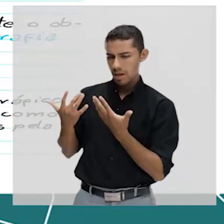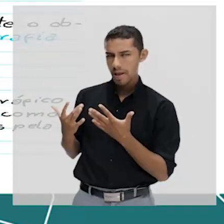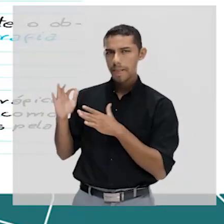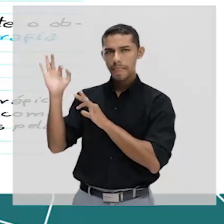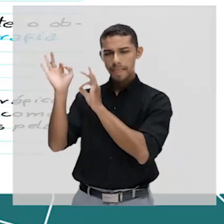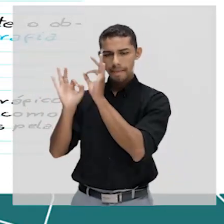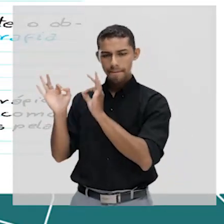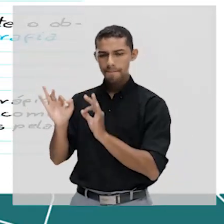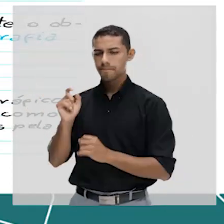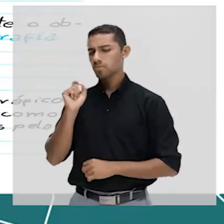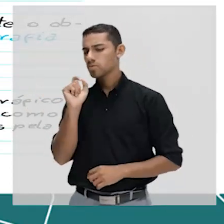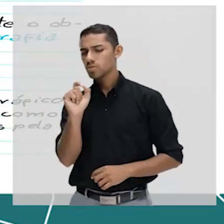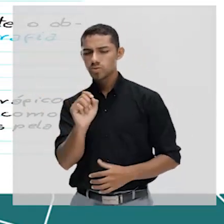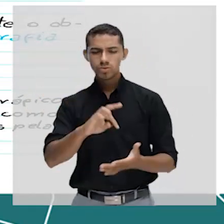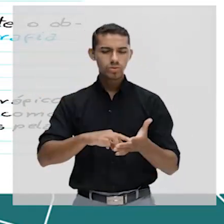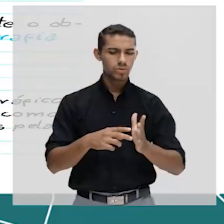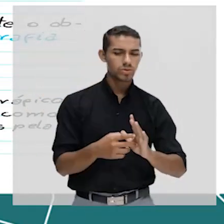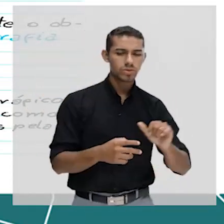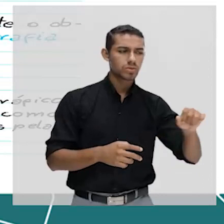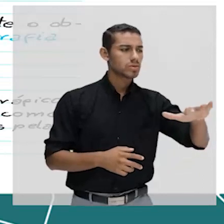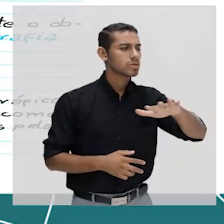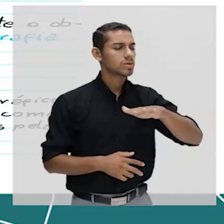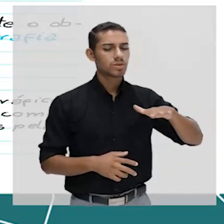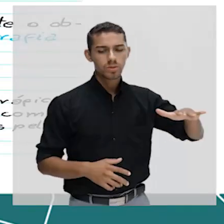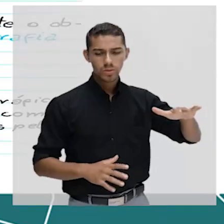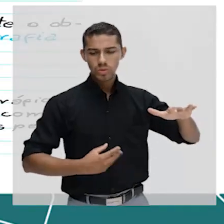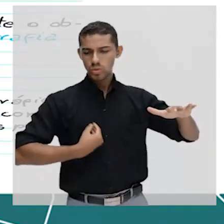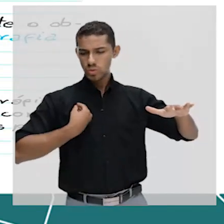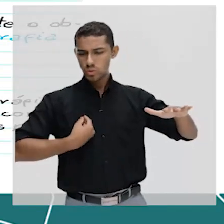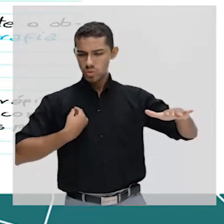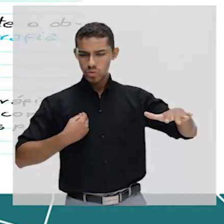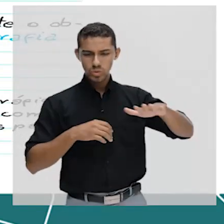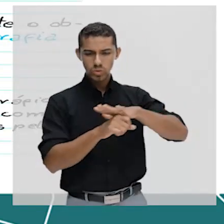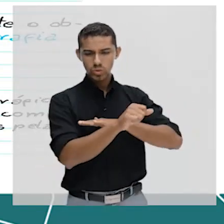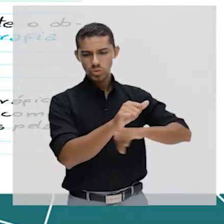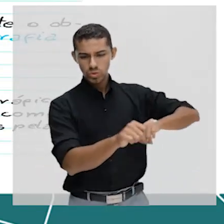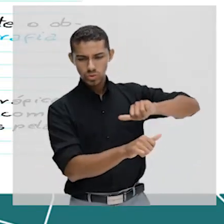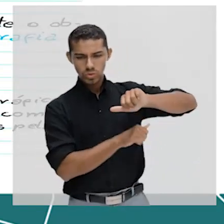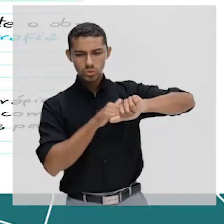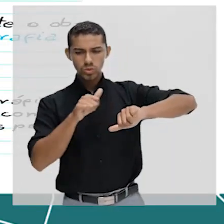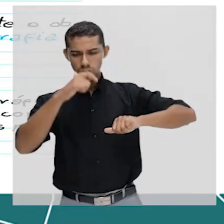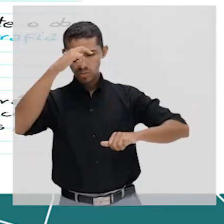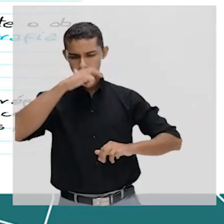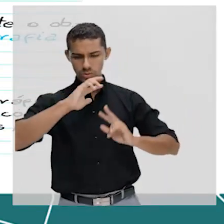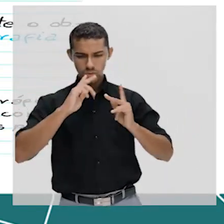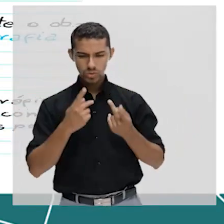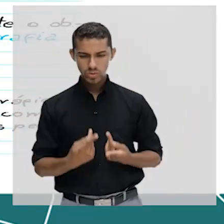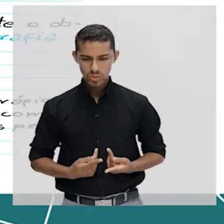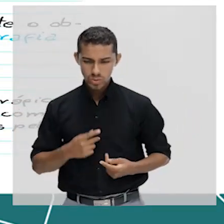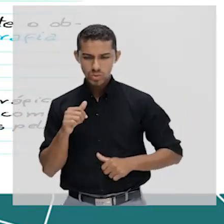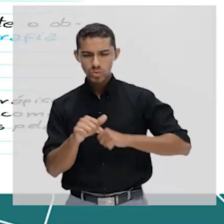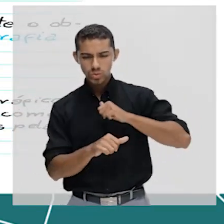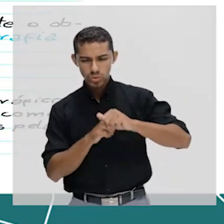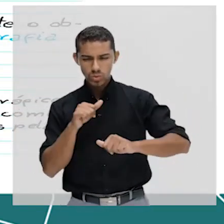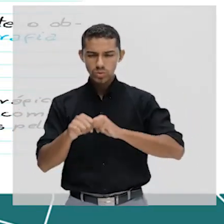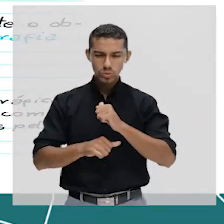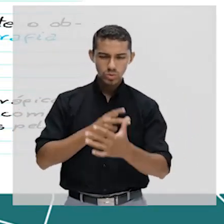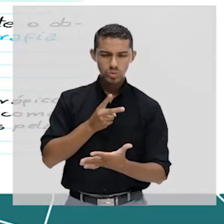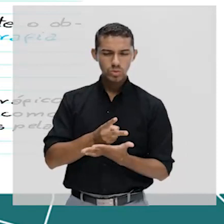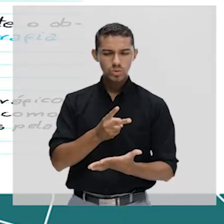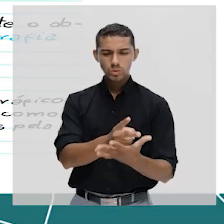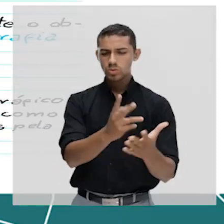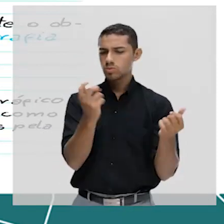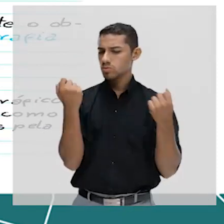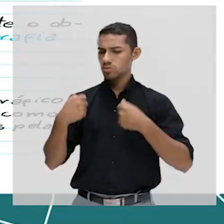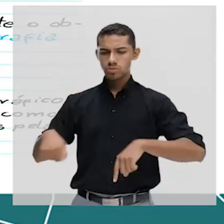tá? Então, o que é o espaço geográfico? Tá? É o espaço habitado e transformado pelas atividades humanas e está em constante transformação. Não